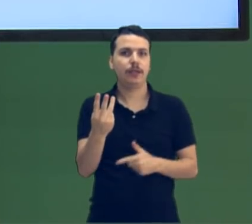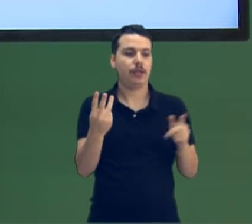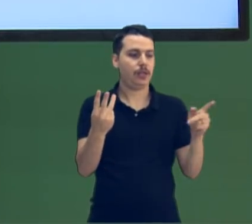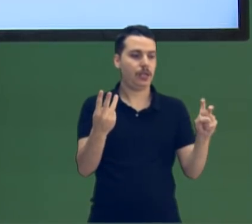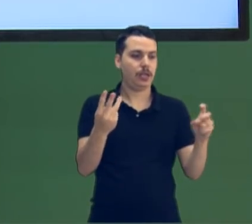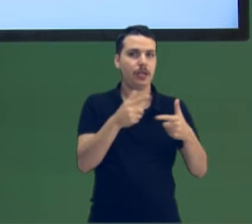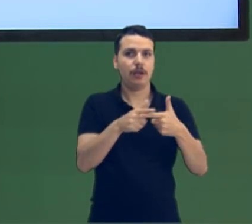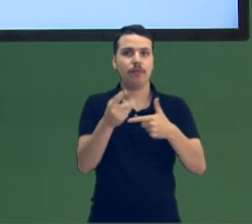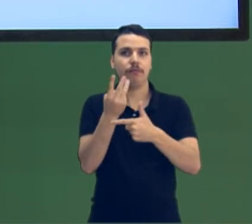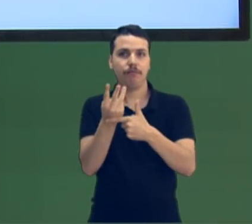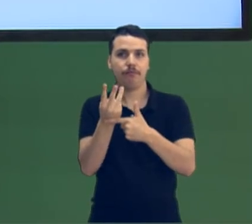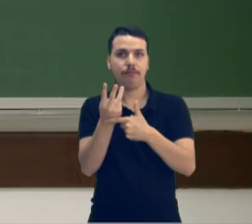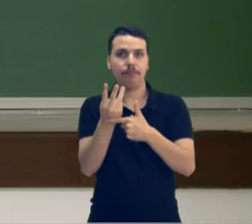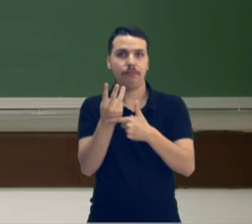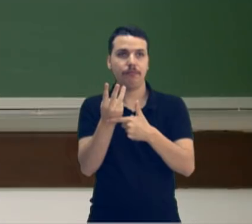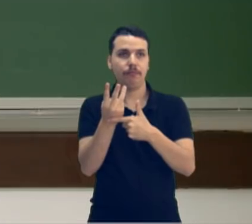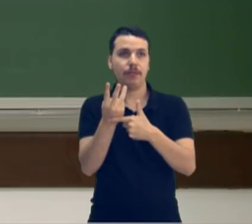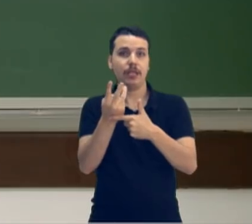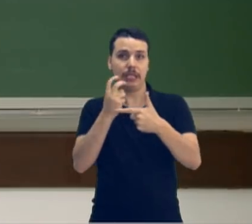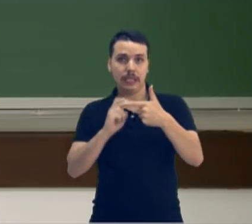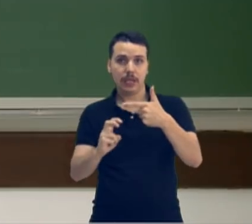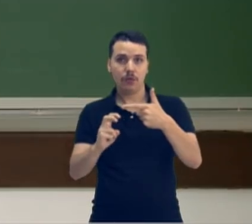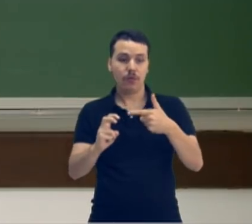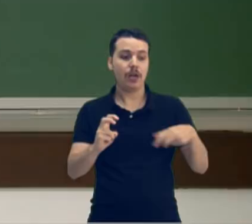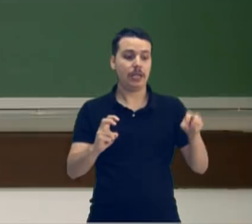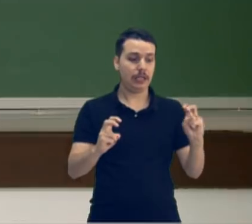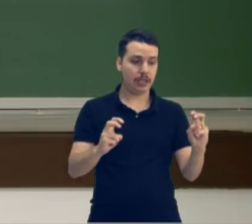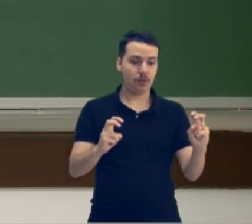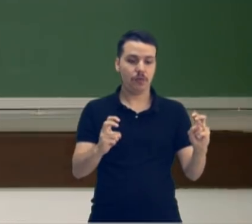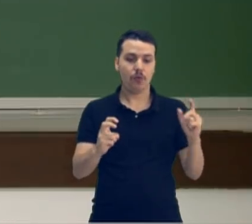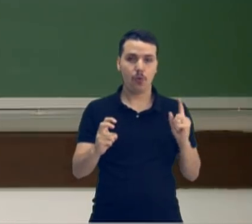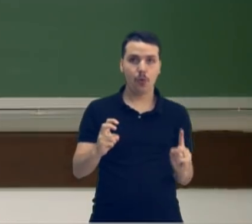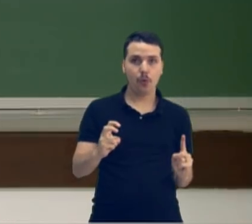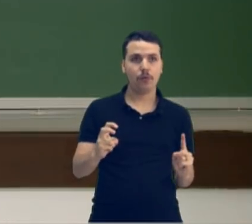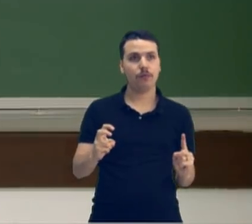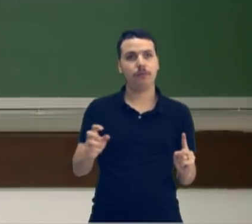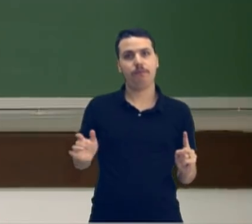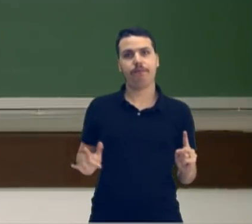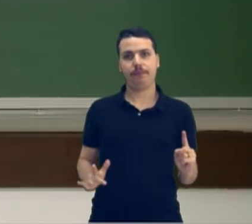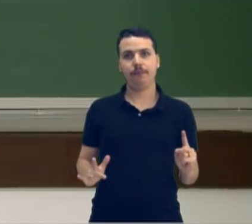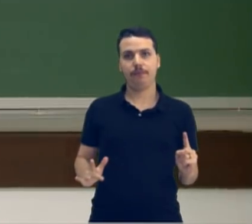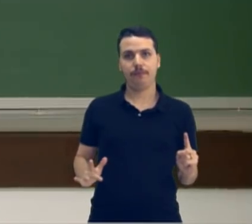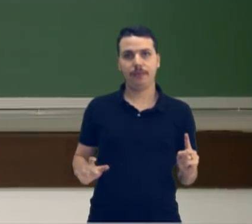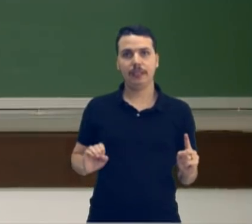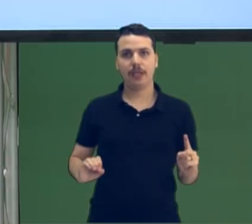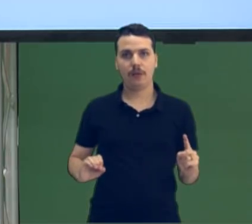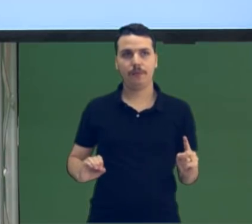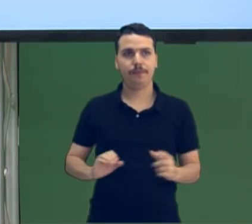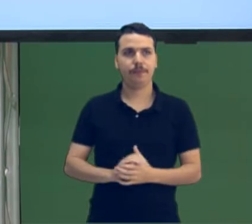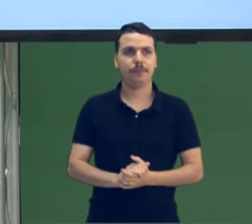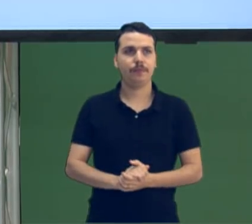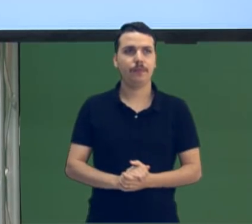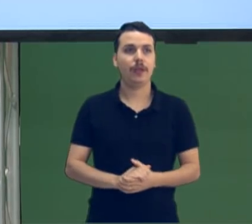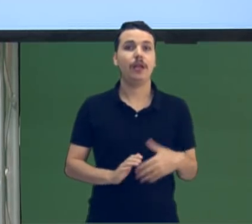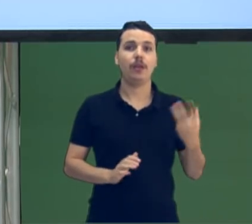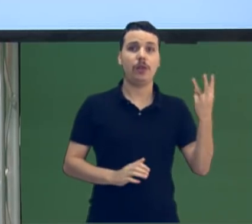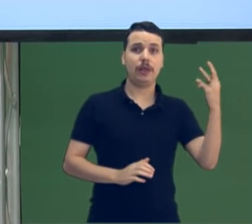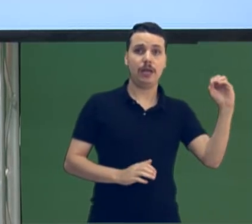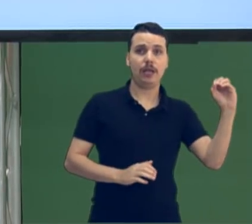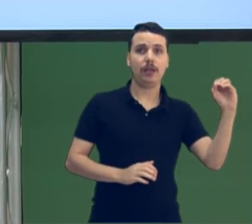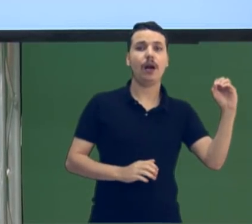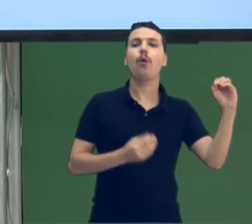dá 5, 5 dá 1, ok? Então, quer dizer que o 30 vai ser escrito como 2 vezes 3 vezes